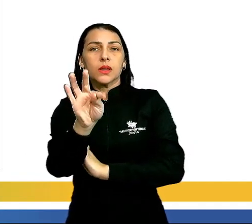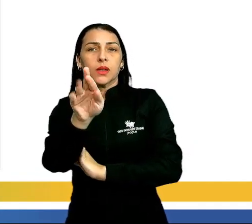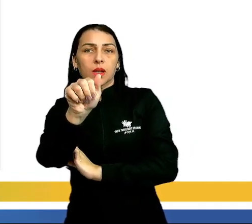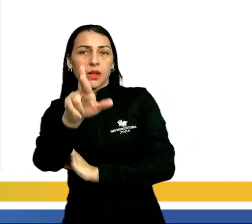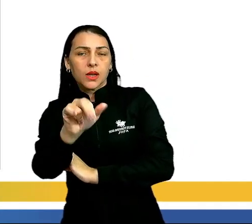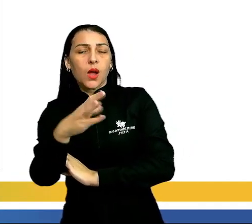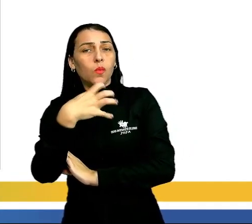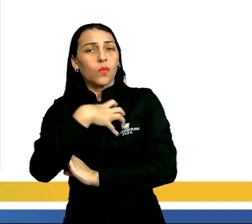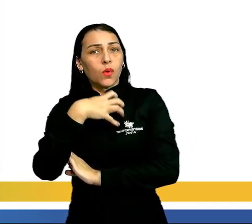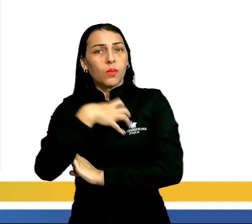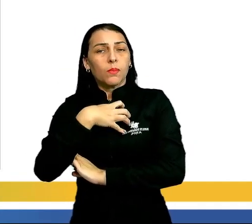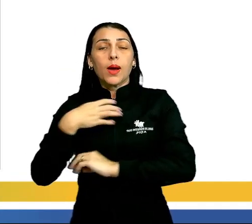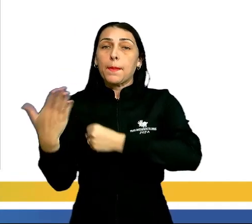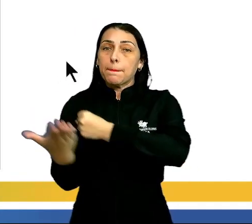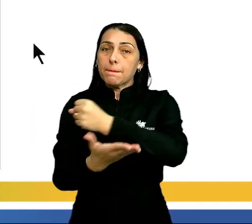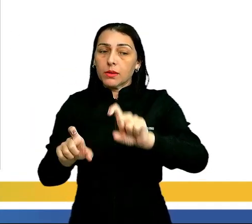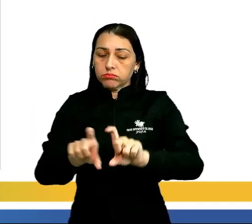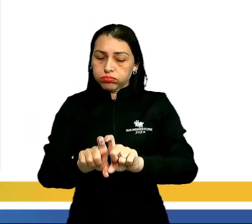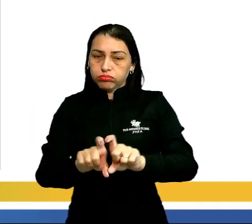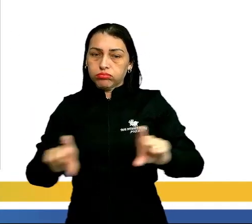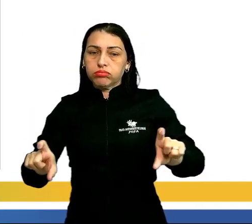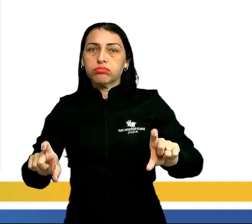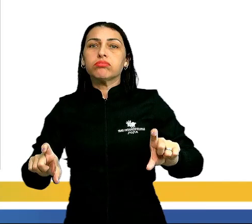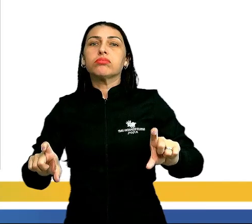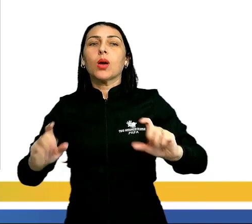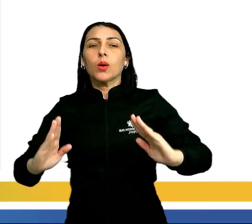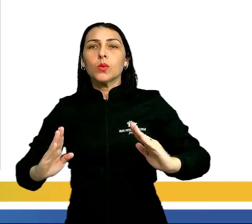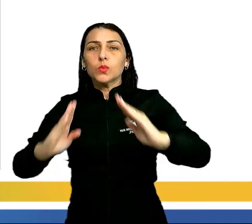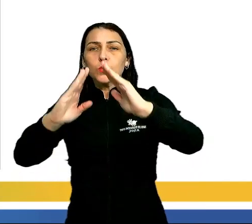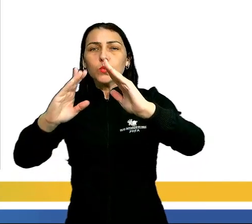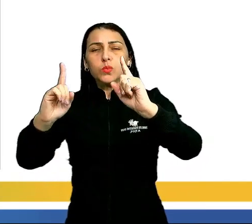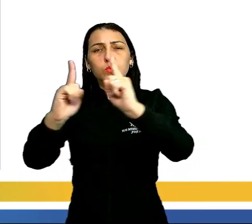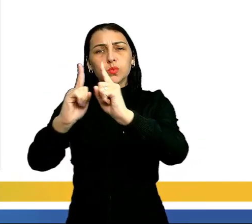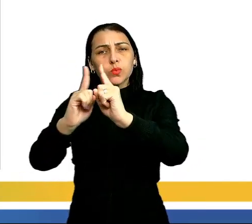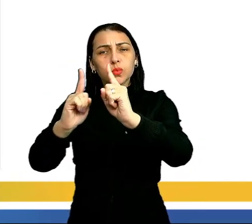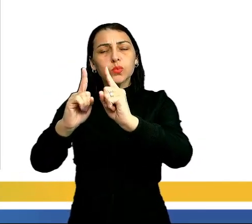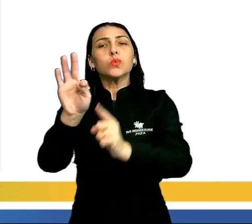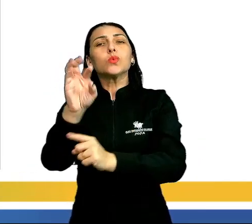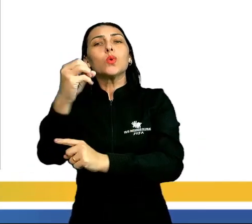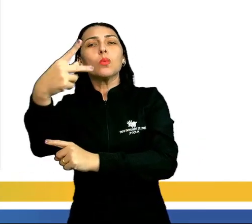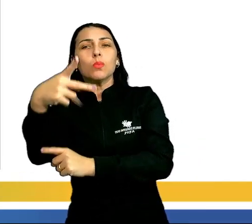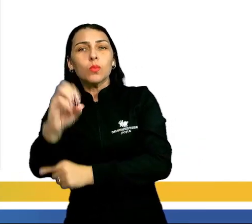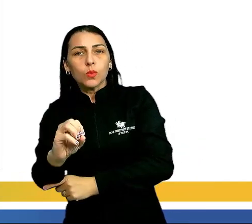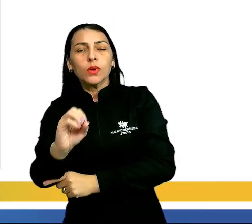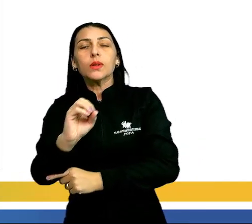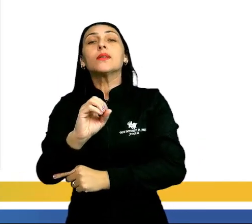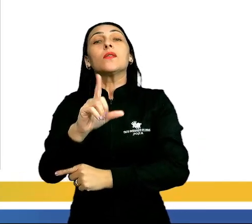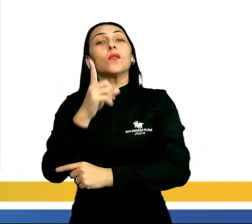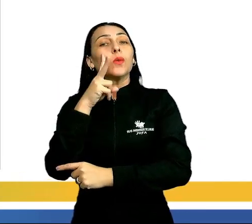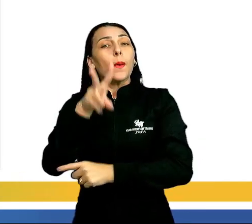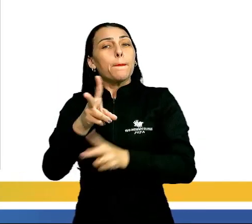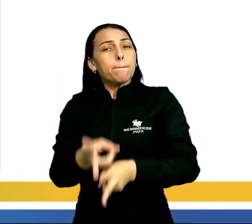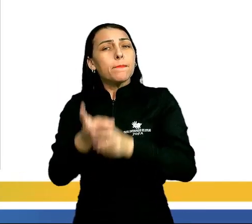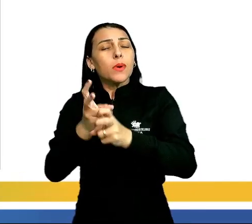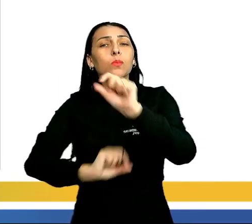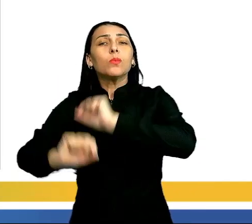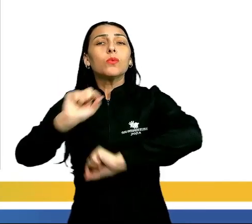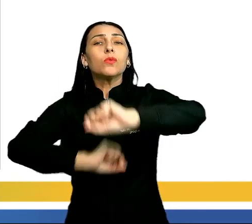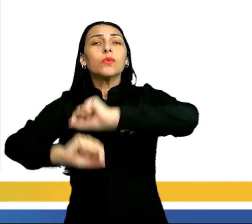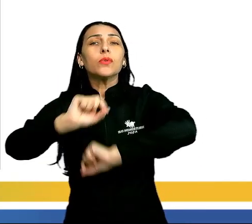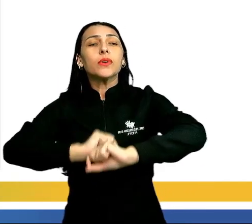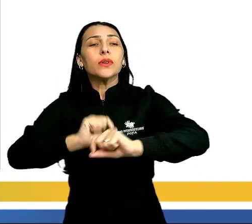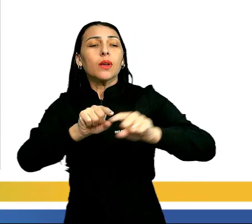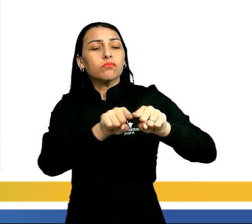O formato dela, base larga e topo estreito. Aqui ao lado vocês vão observar